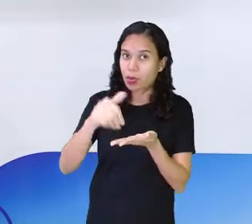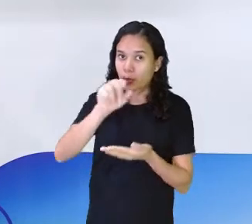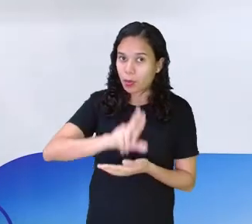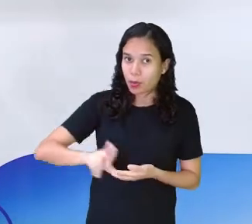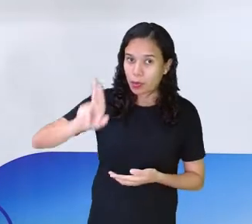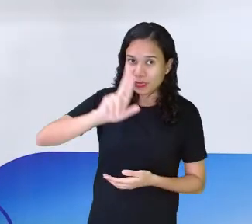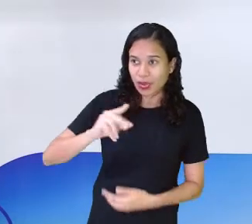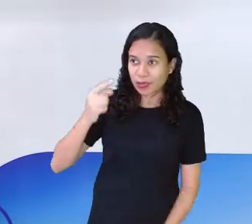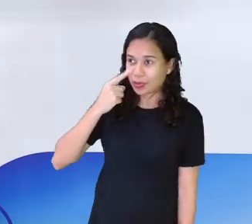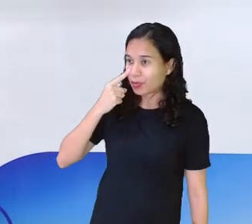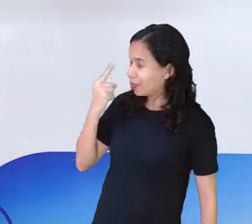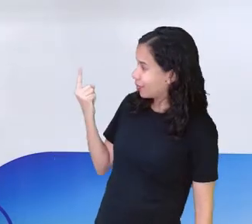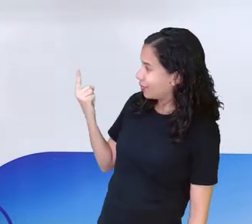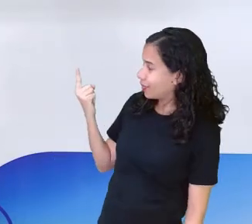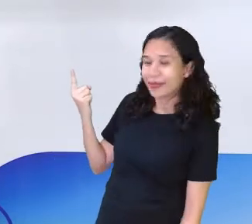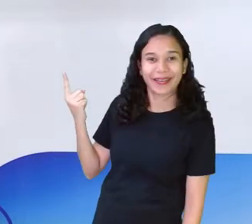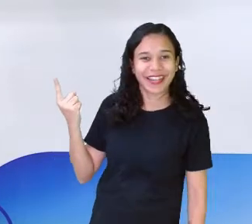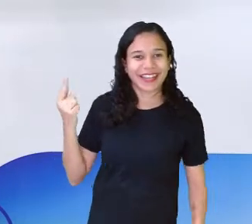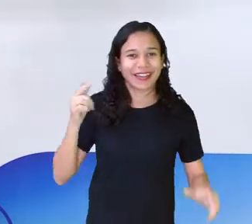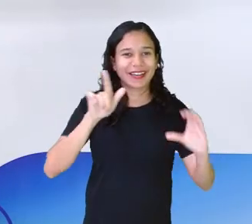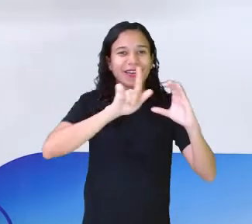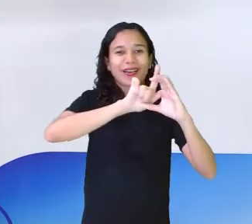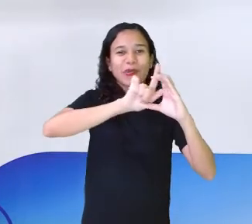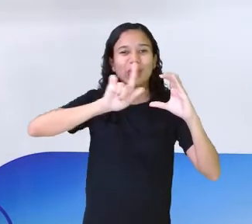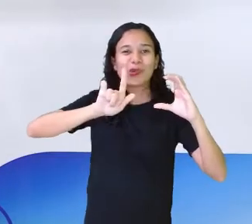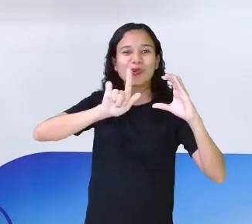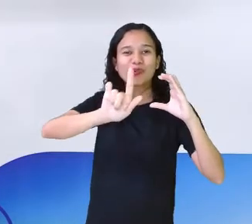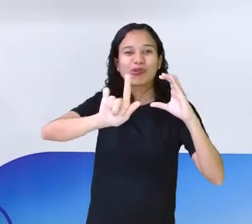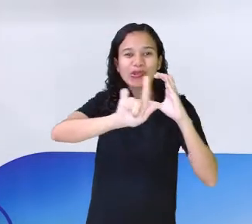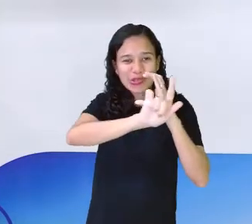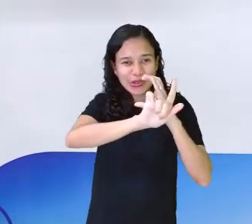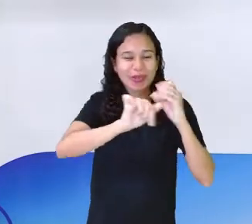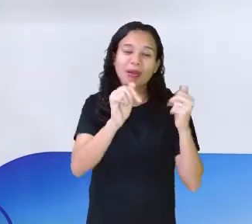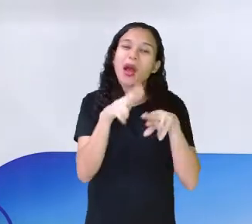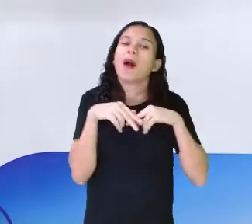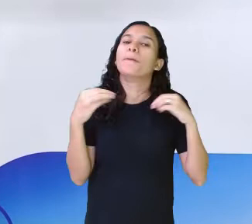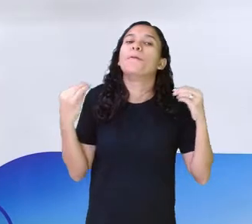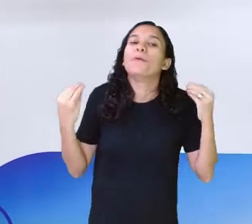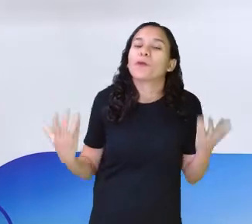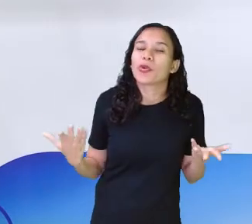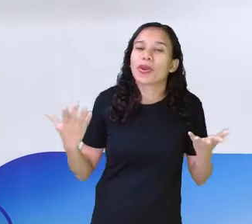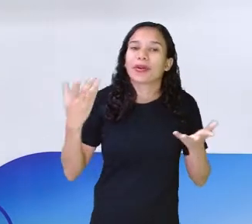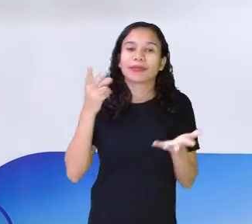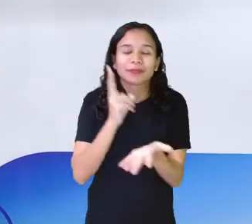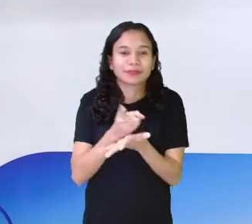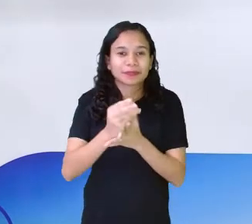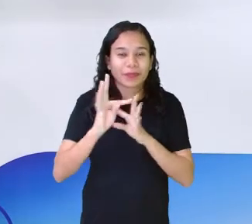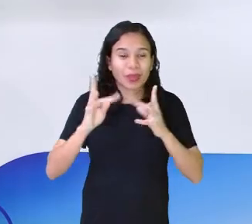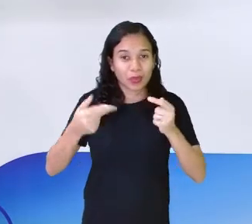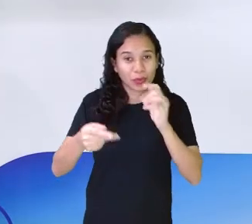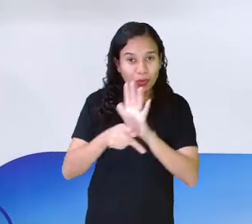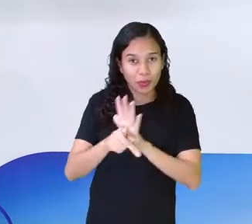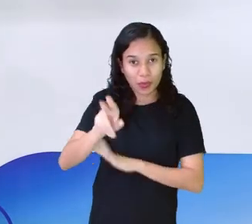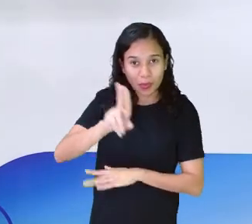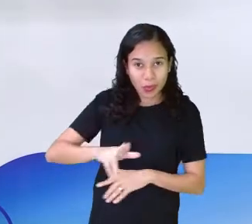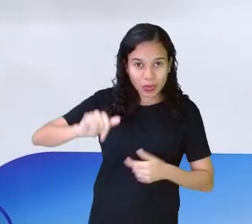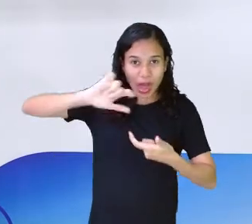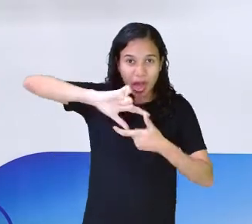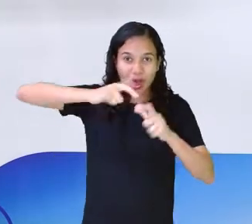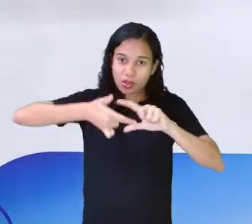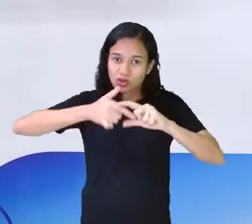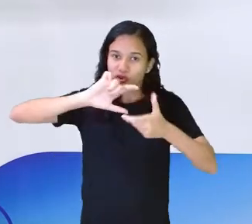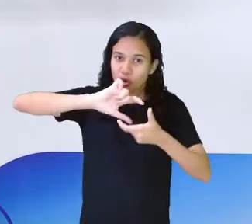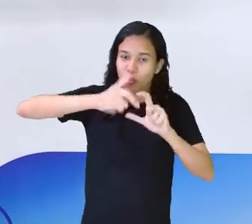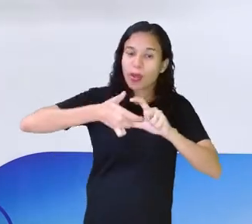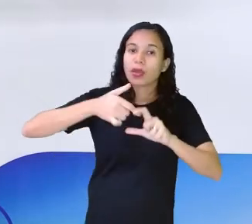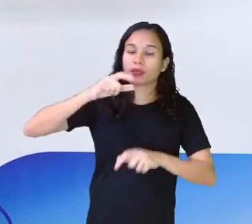da minha figura espacial, ou meu sólido. Por quê? Porque todos os sólidos geométricos,